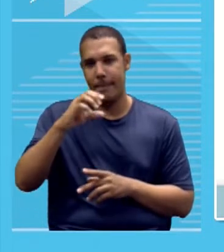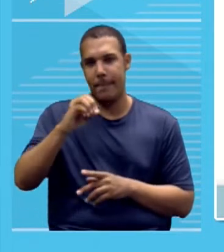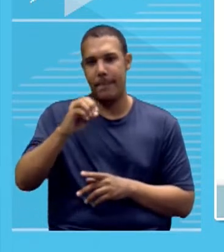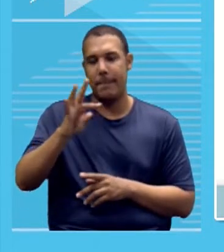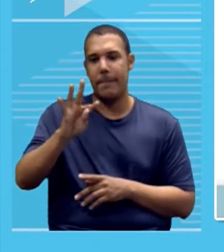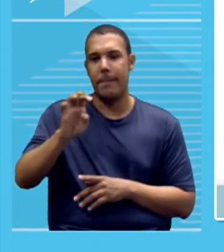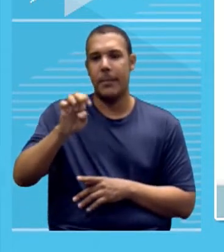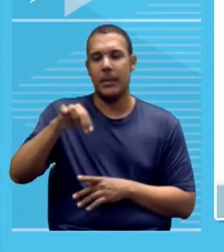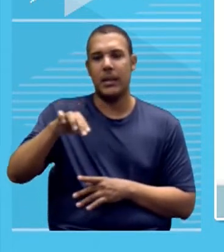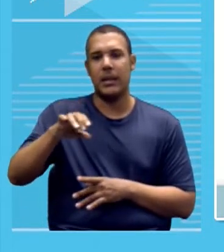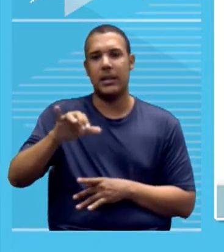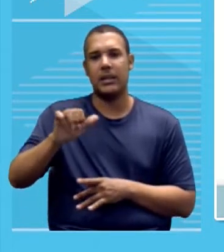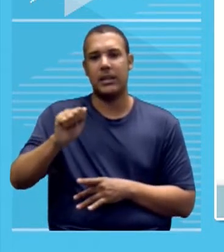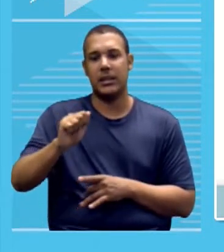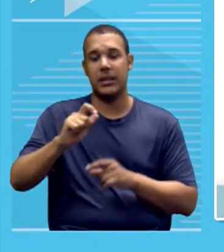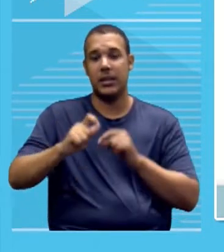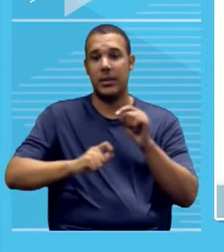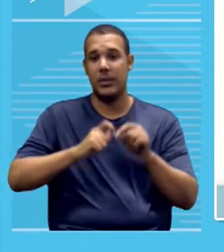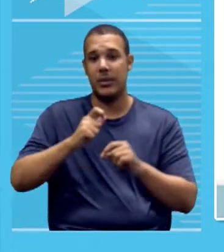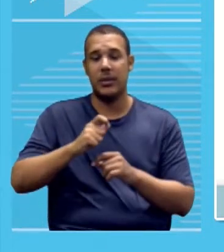Uma DDP.